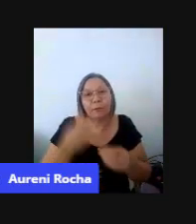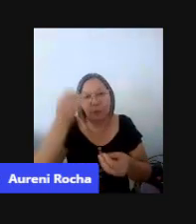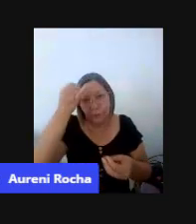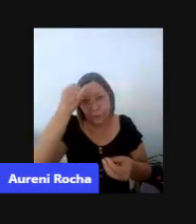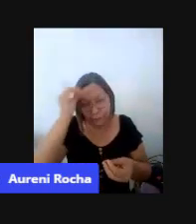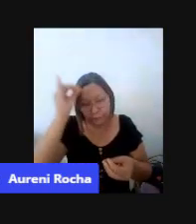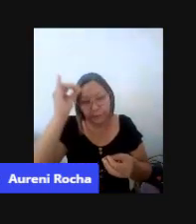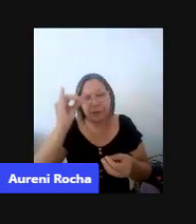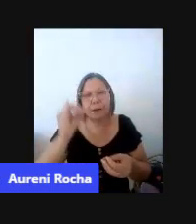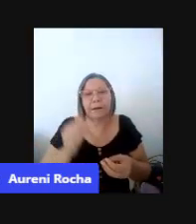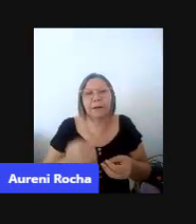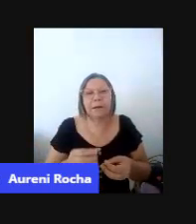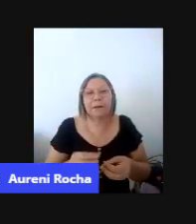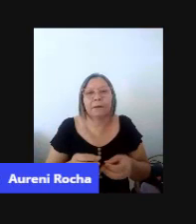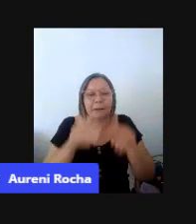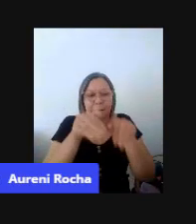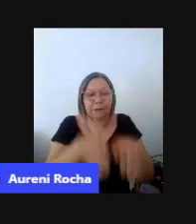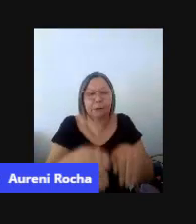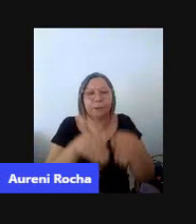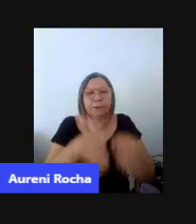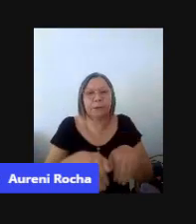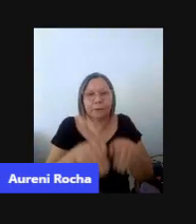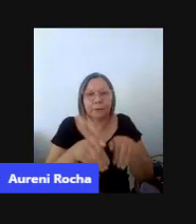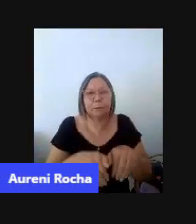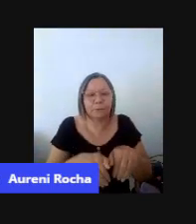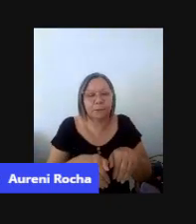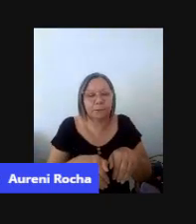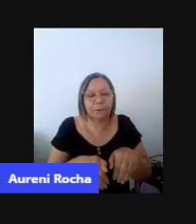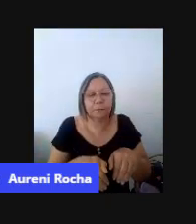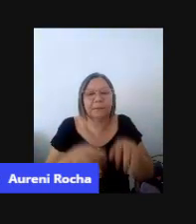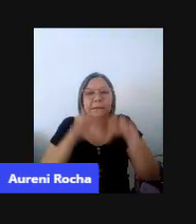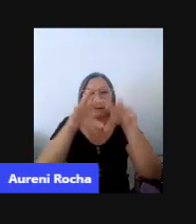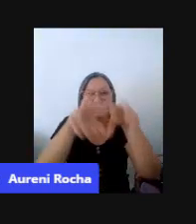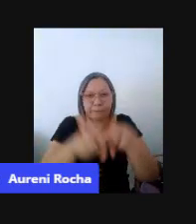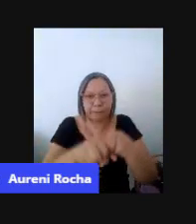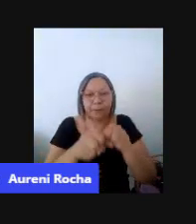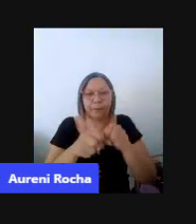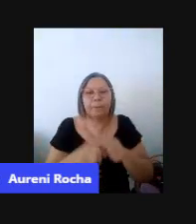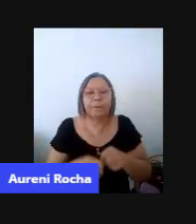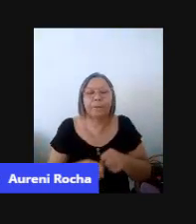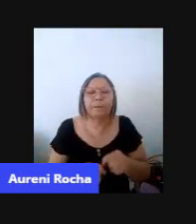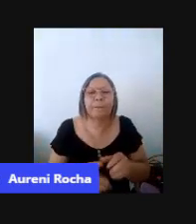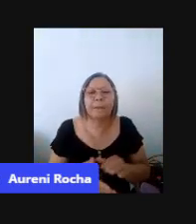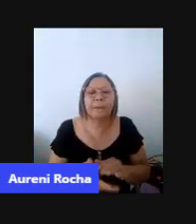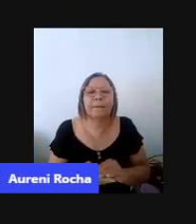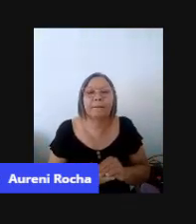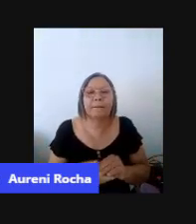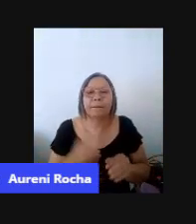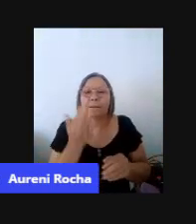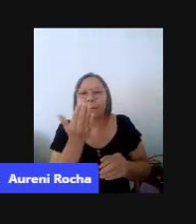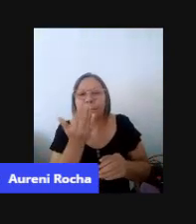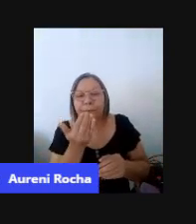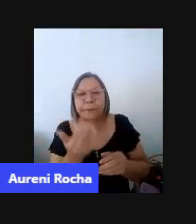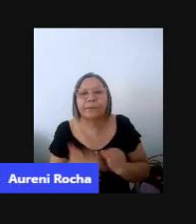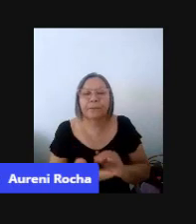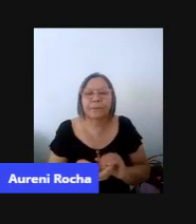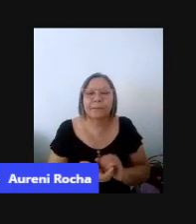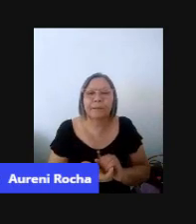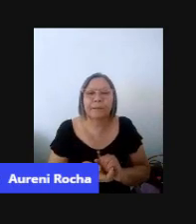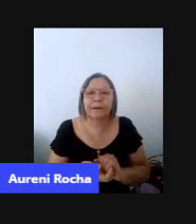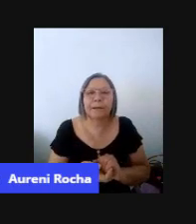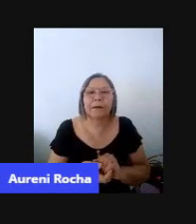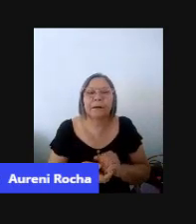um, levantar os cavaletes, mas tem várias outras metodologias que a gente detalha. E a gente dá, em troca, para